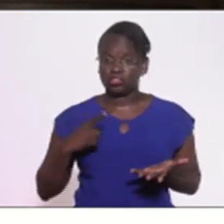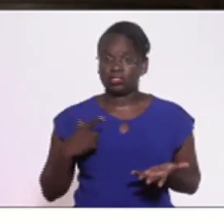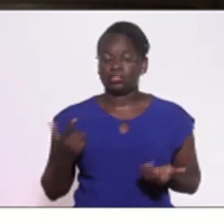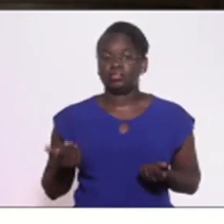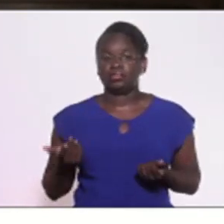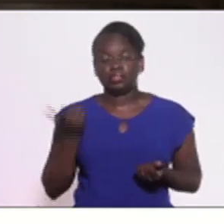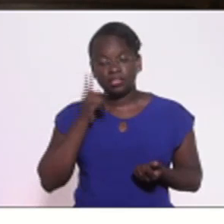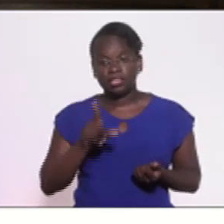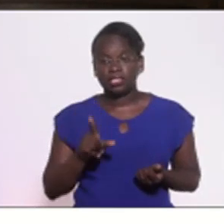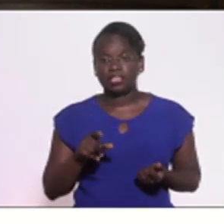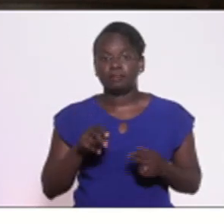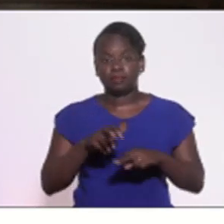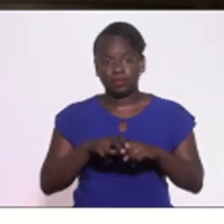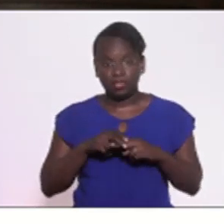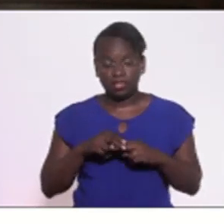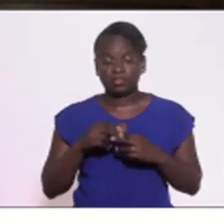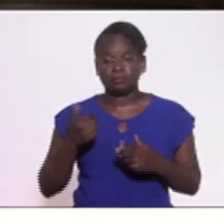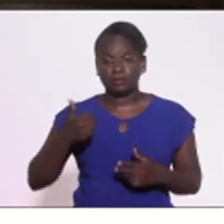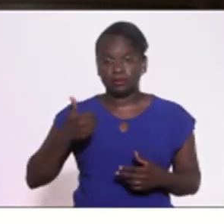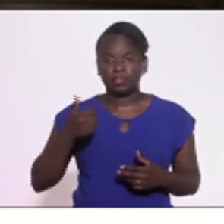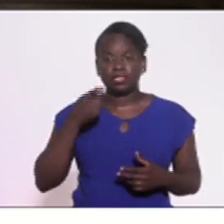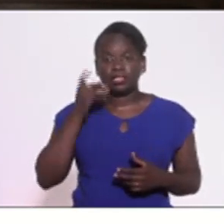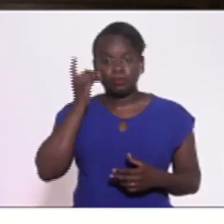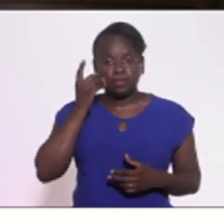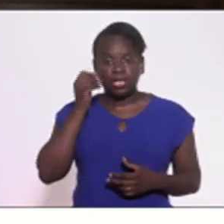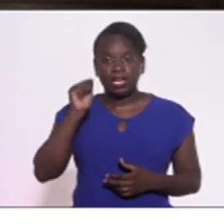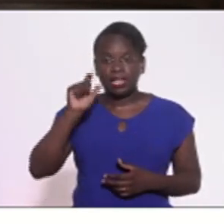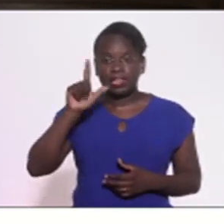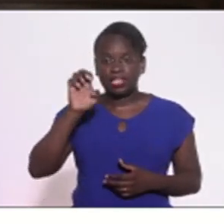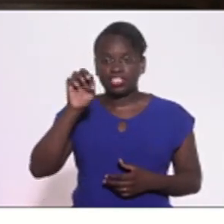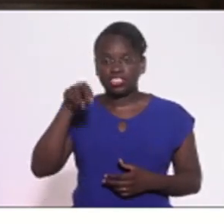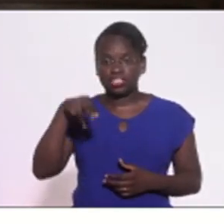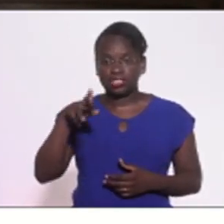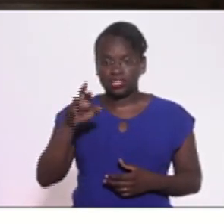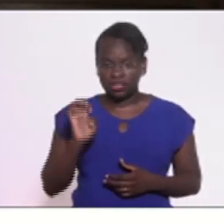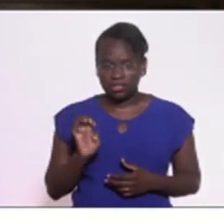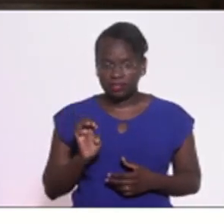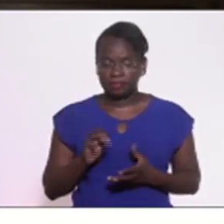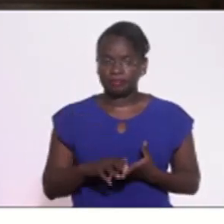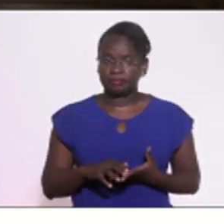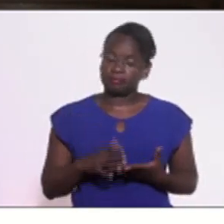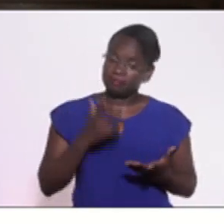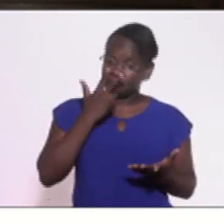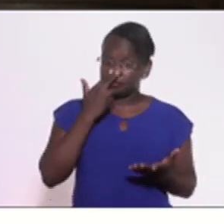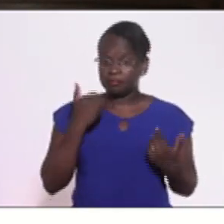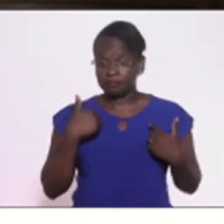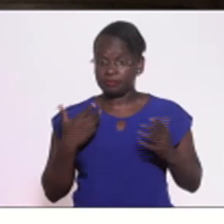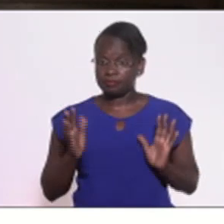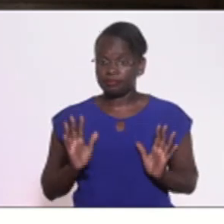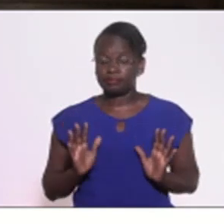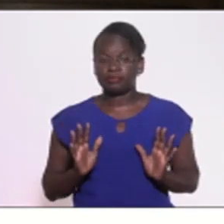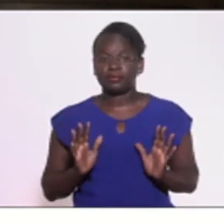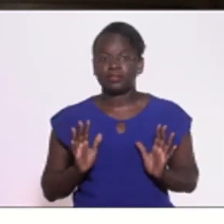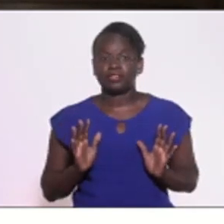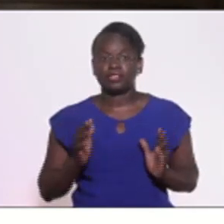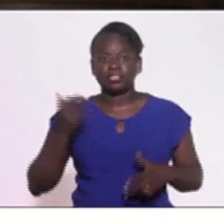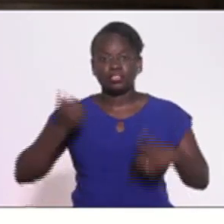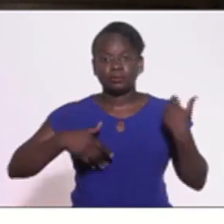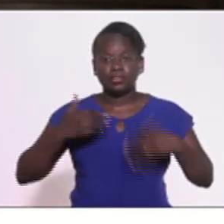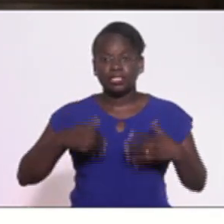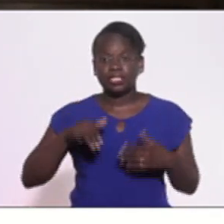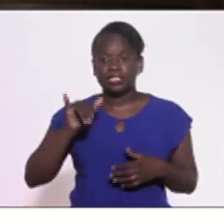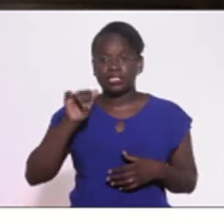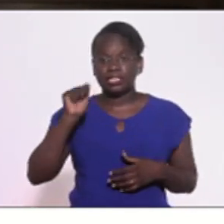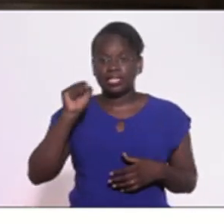aqui por iniciativa do Alexandre. Me parece que a fala da